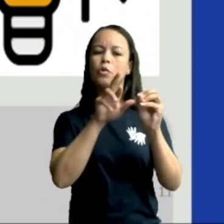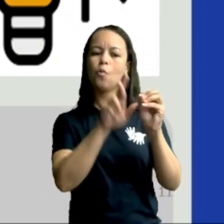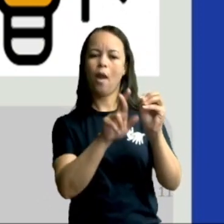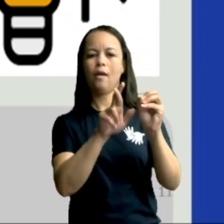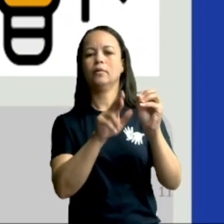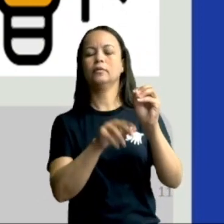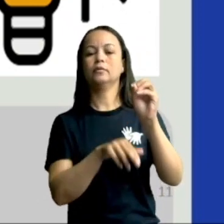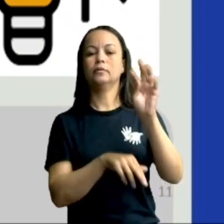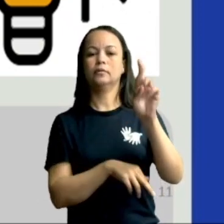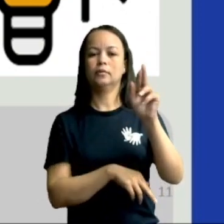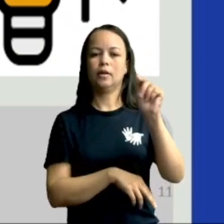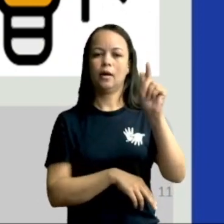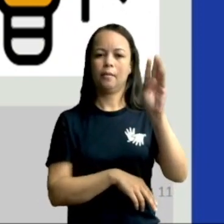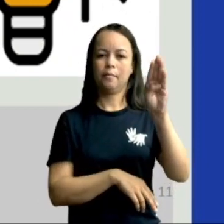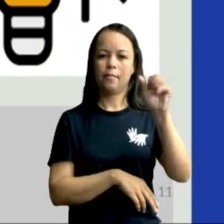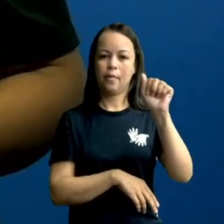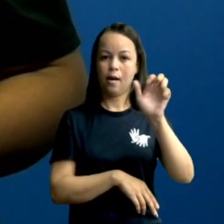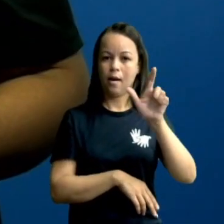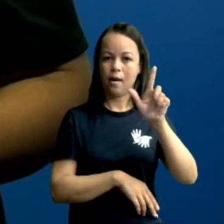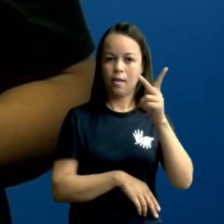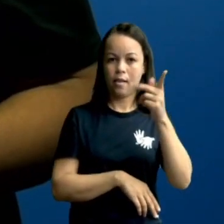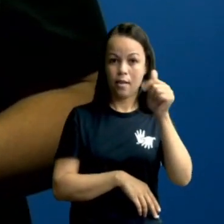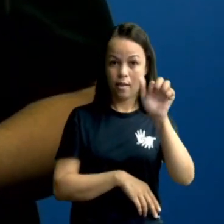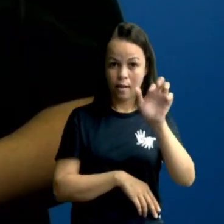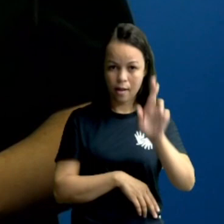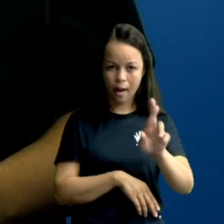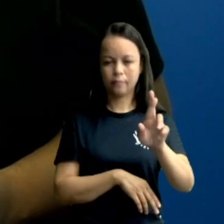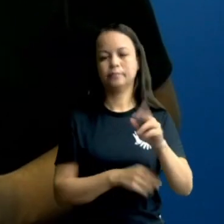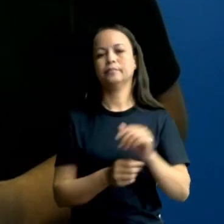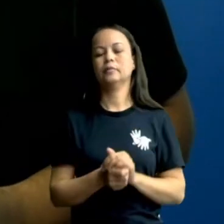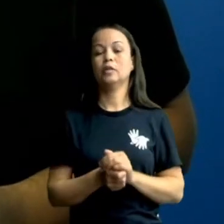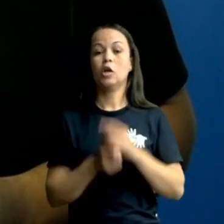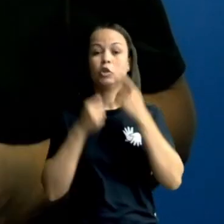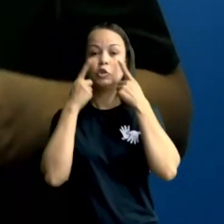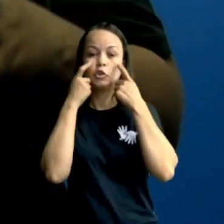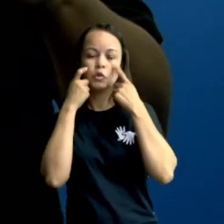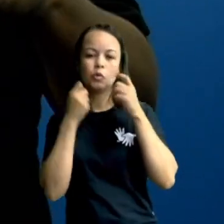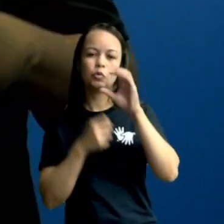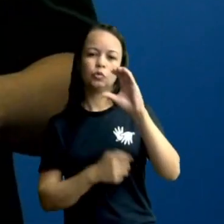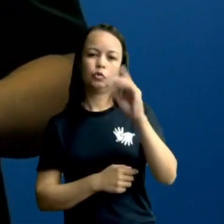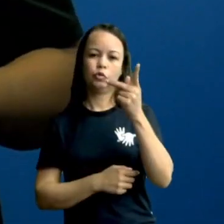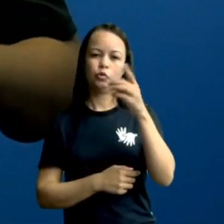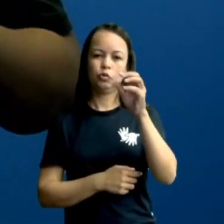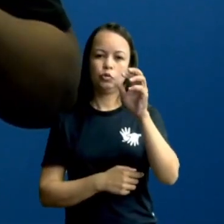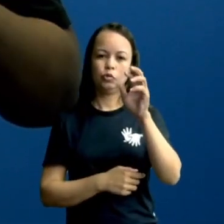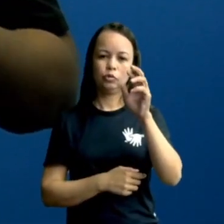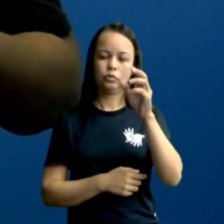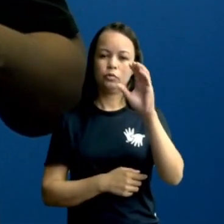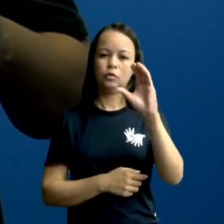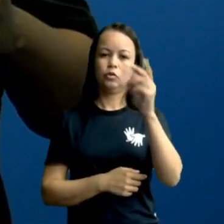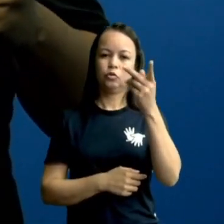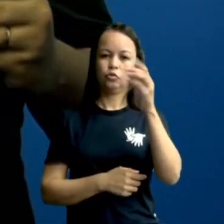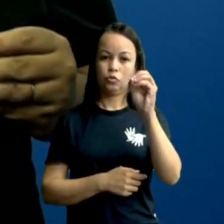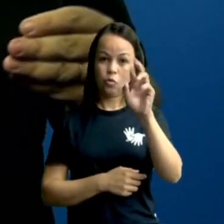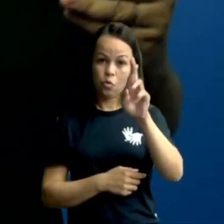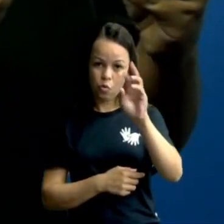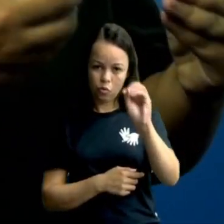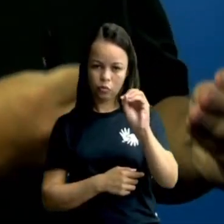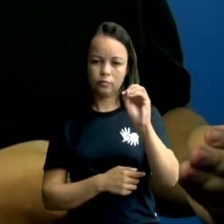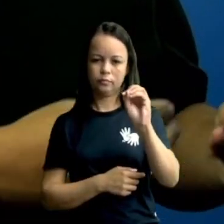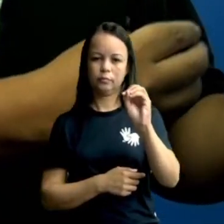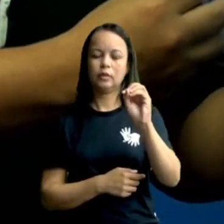chorar. Ou seja, o processo de derivação regressiva produz os substantivos